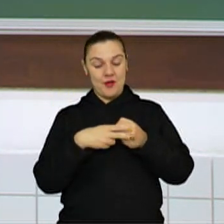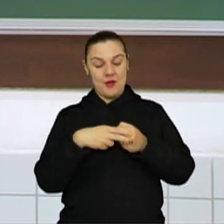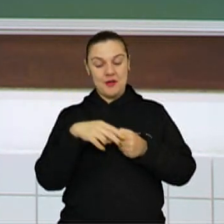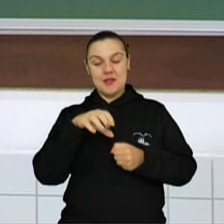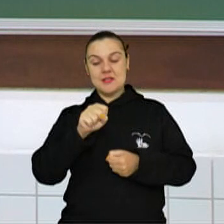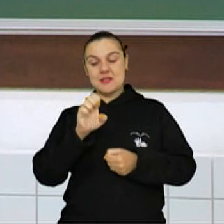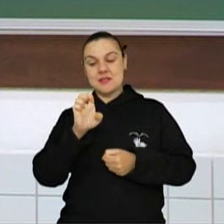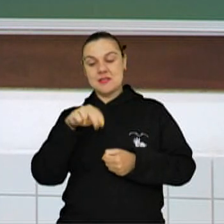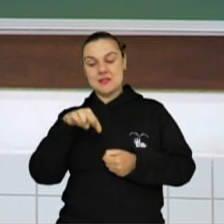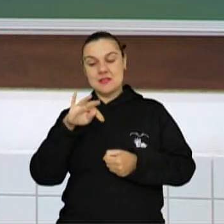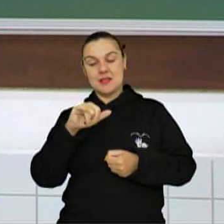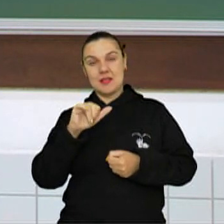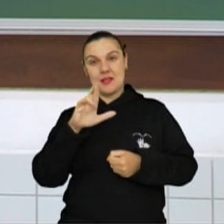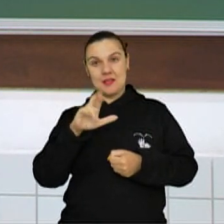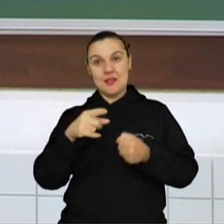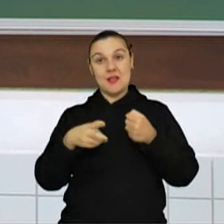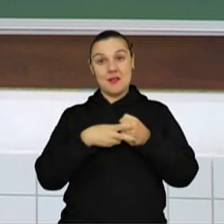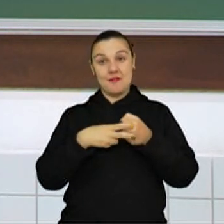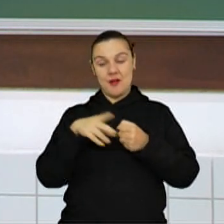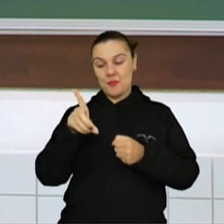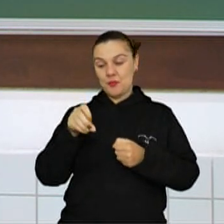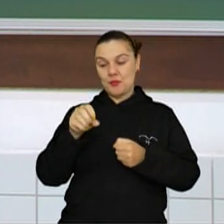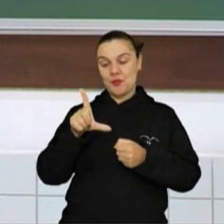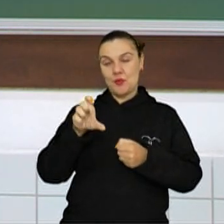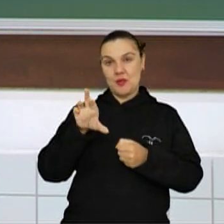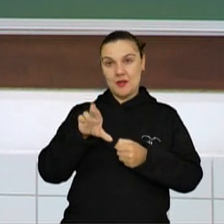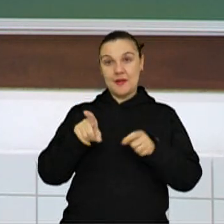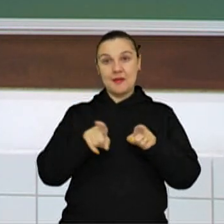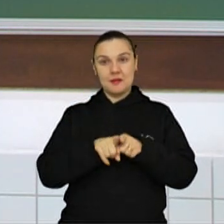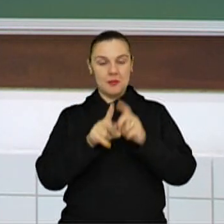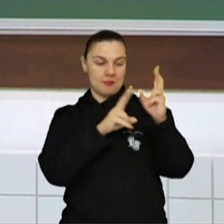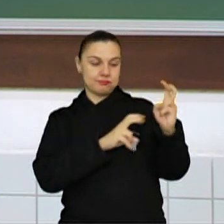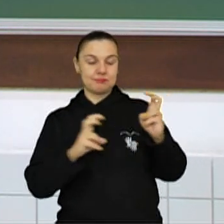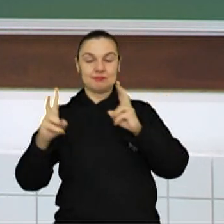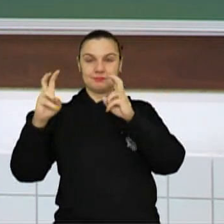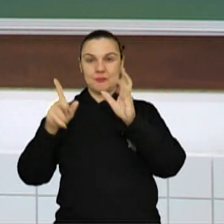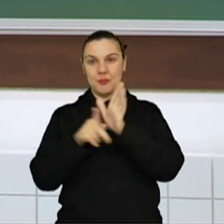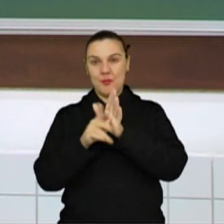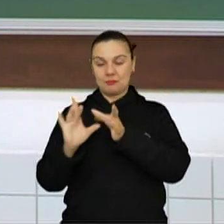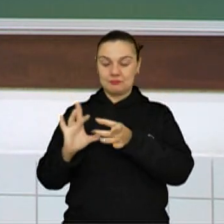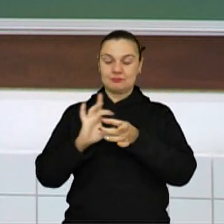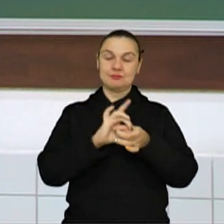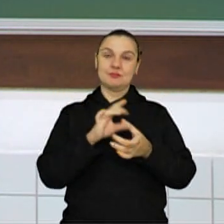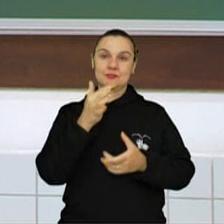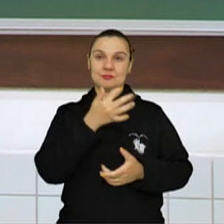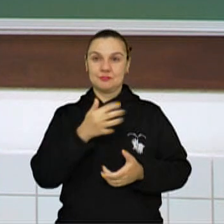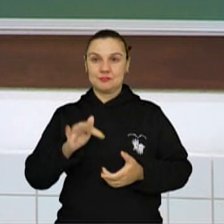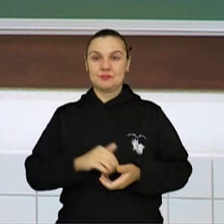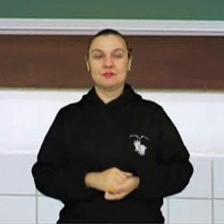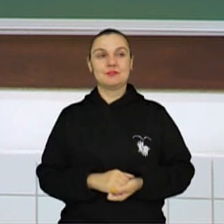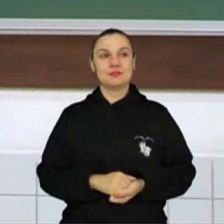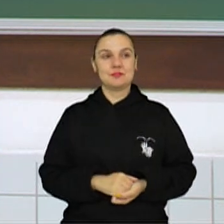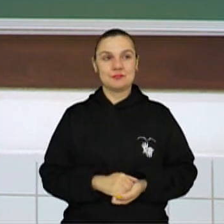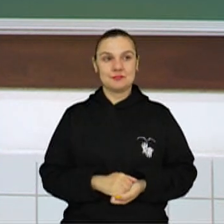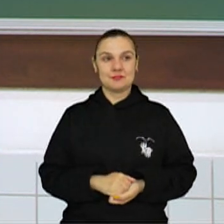verbo sentir, el verbo doler e expressões relacionadas aí a la temática, como por ejemplo,